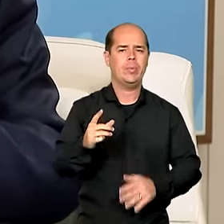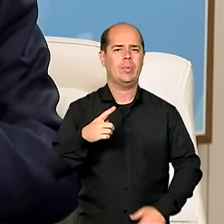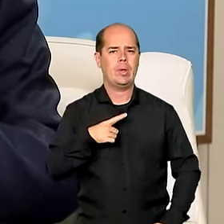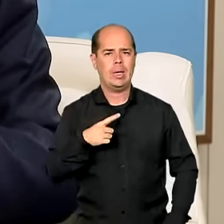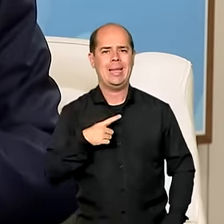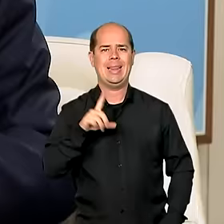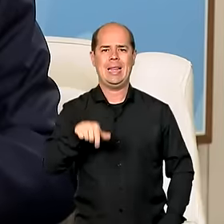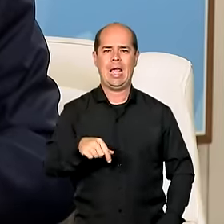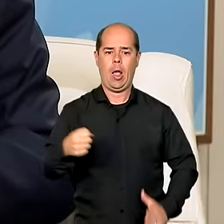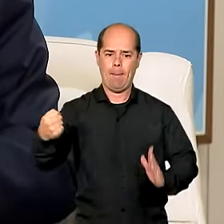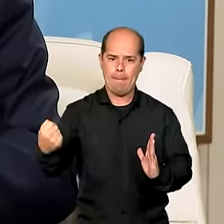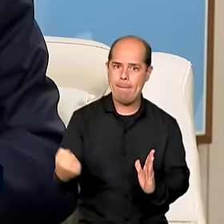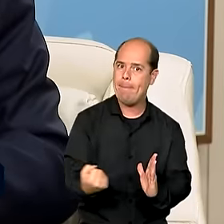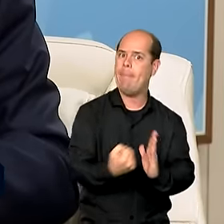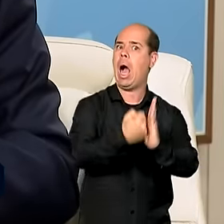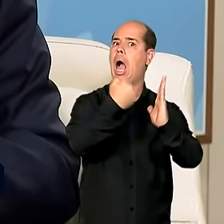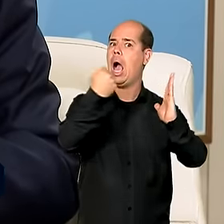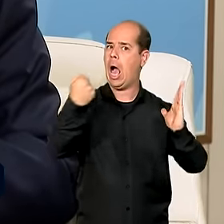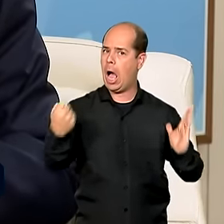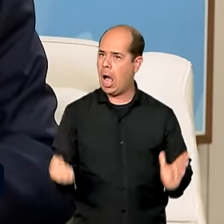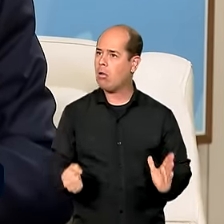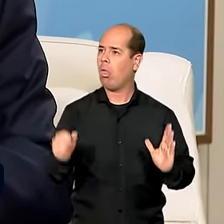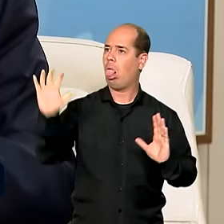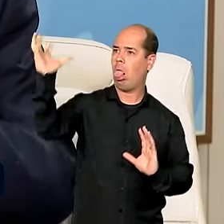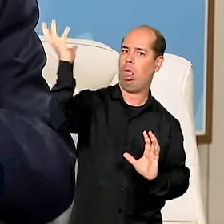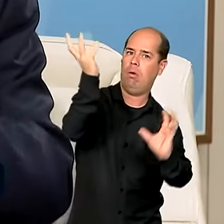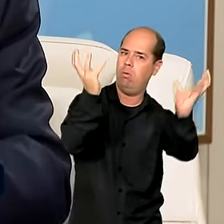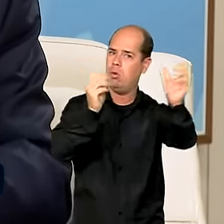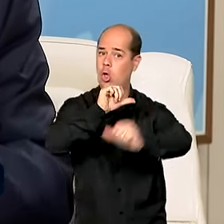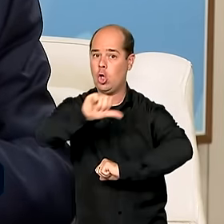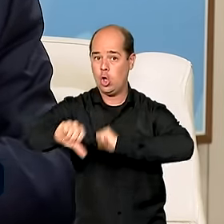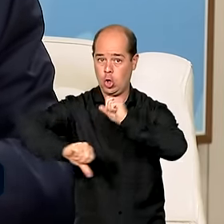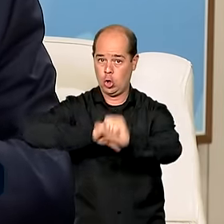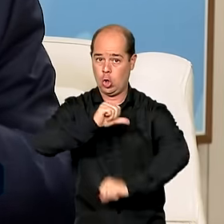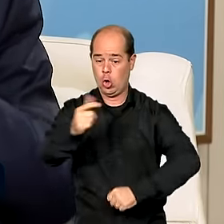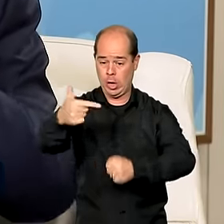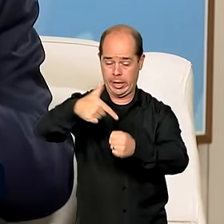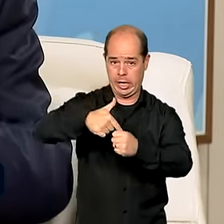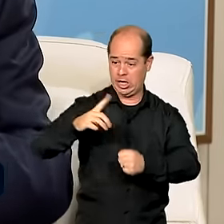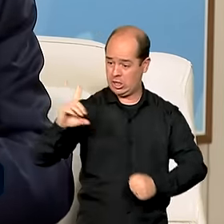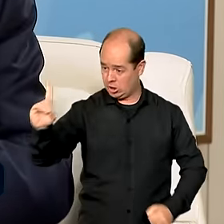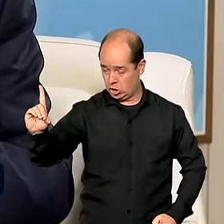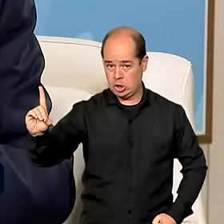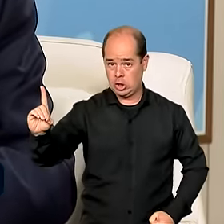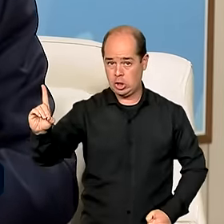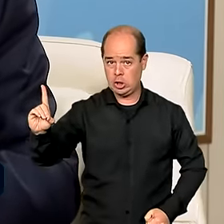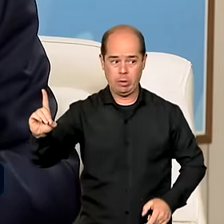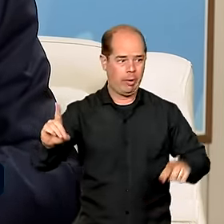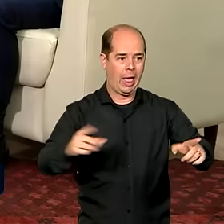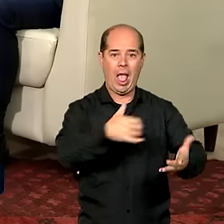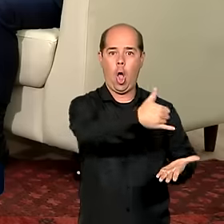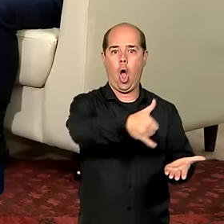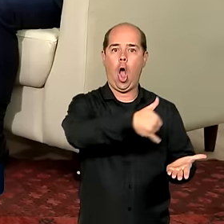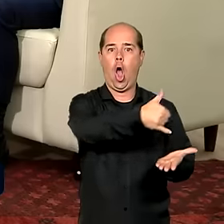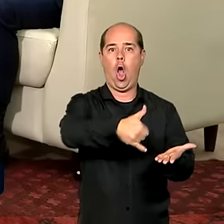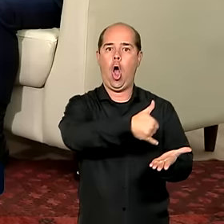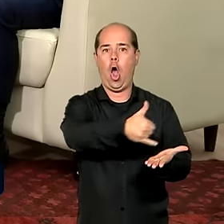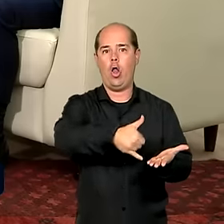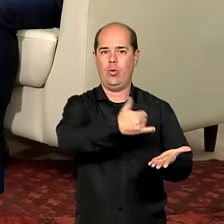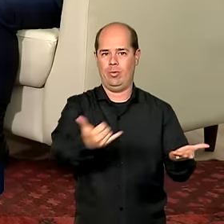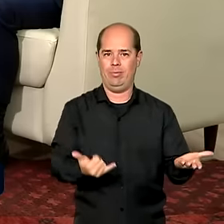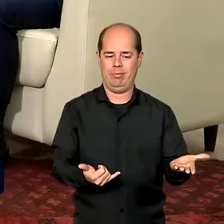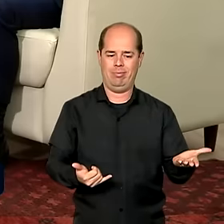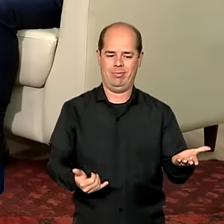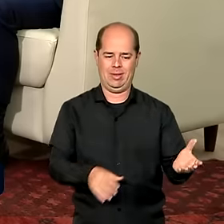troca um combustível fóssil poluente que é o diesel por óleo vegetal e portanto um